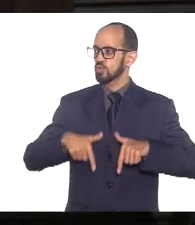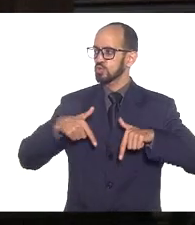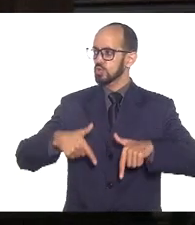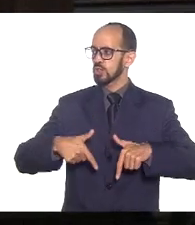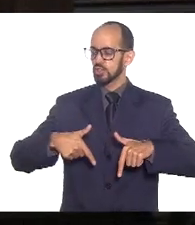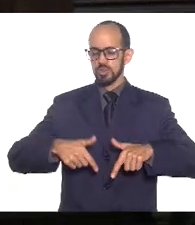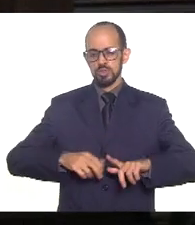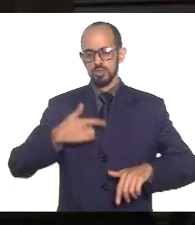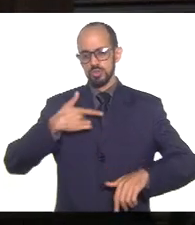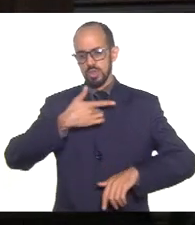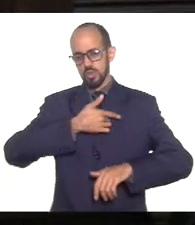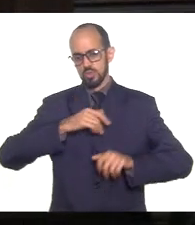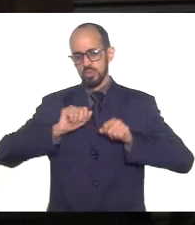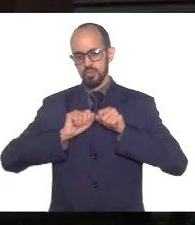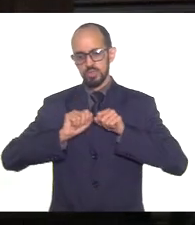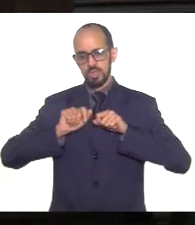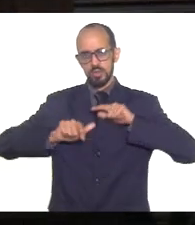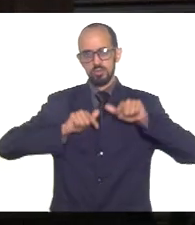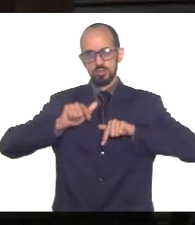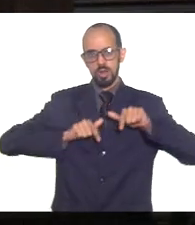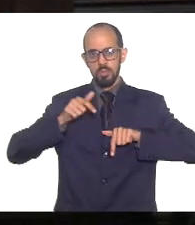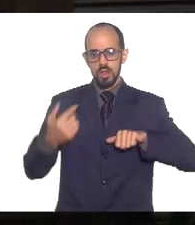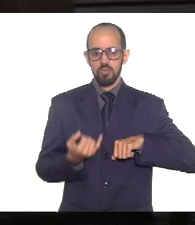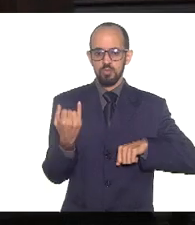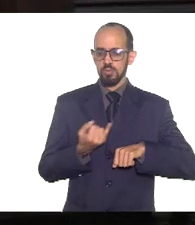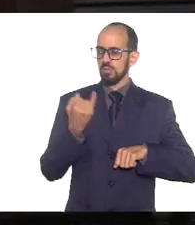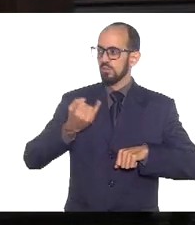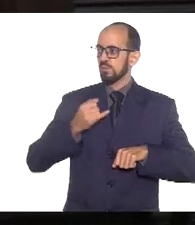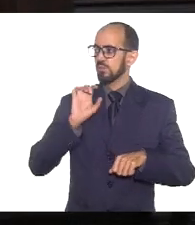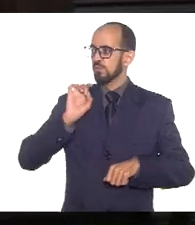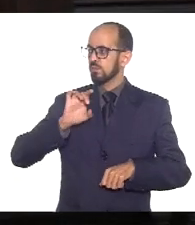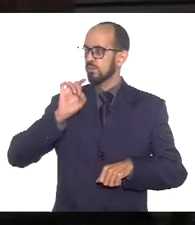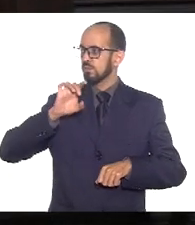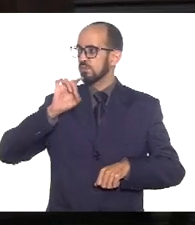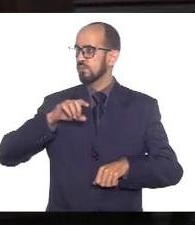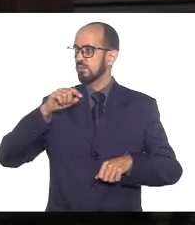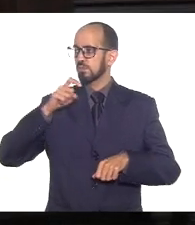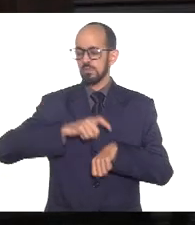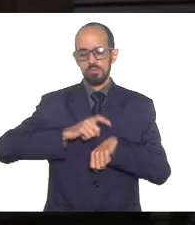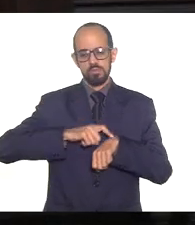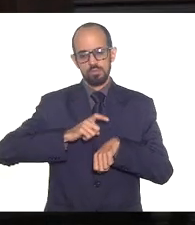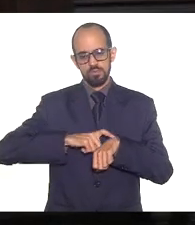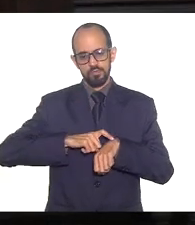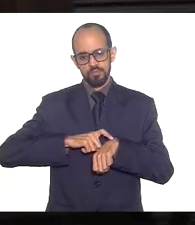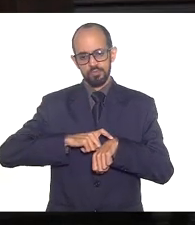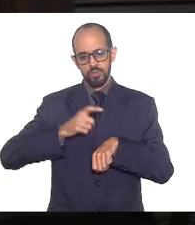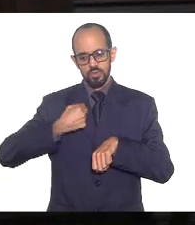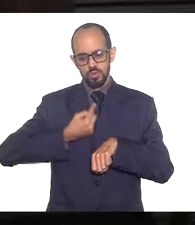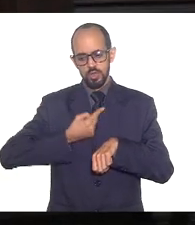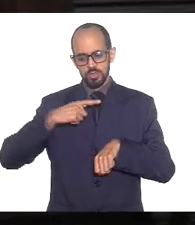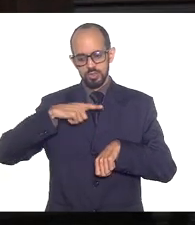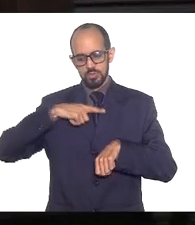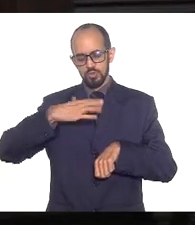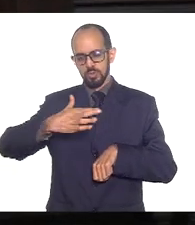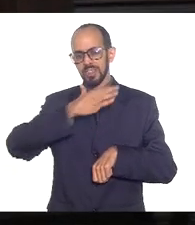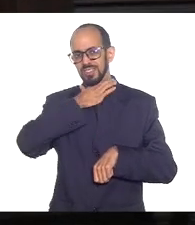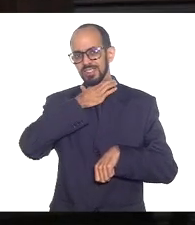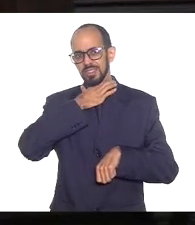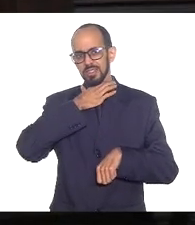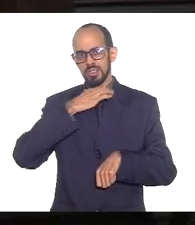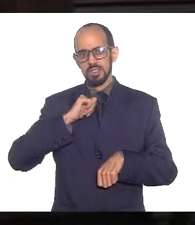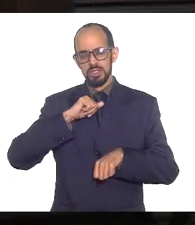que fizeram um trabalho fundamental em especial nesse momento a gente vive uma crise sanitária